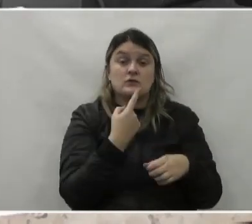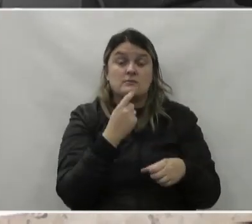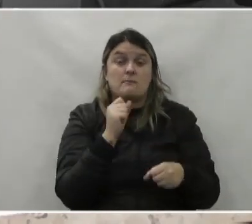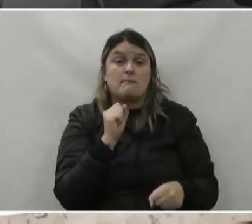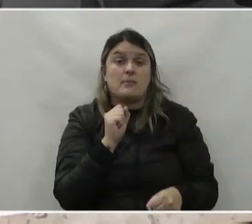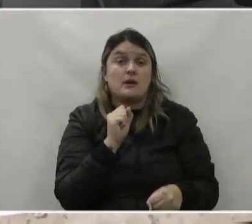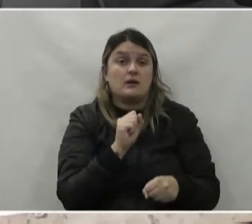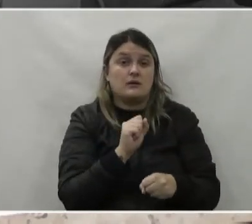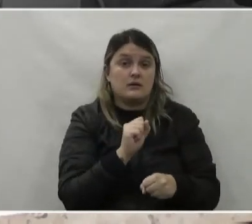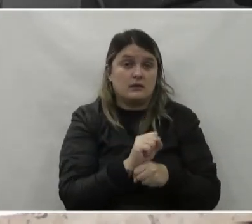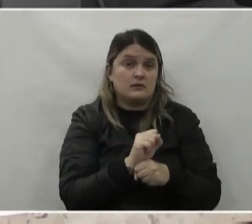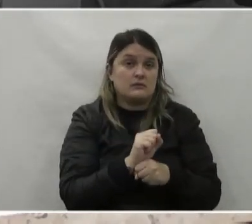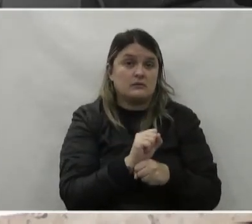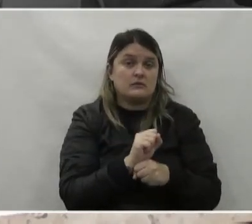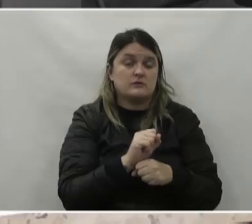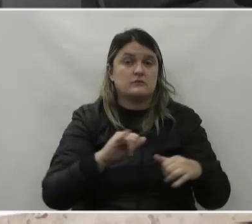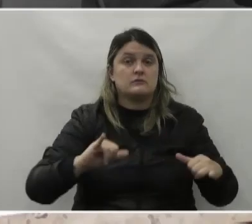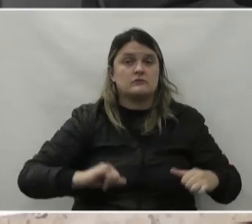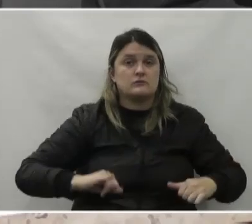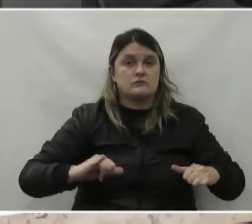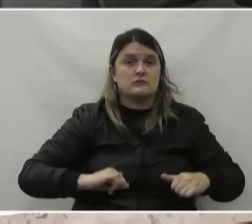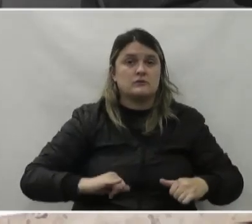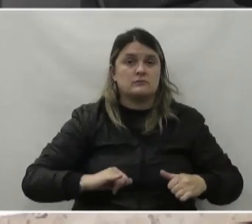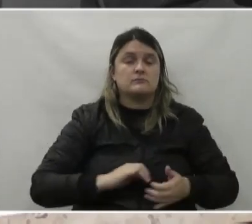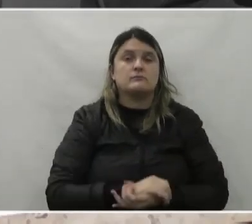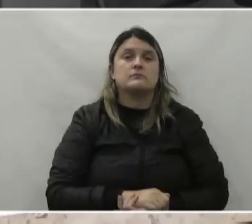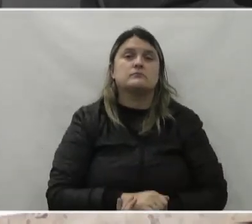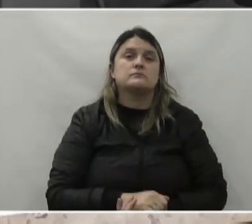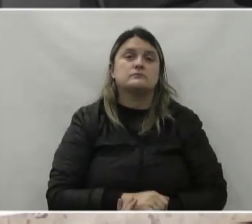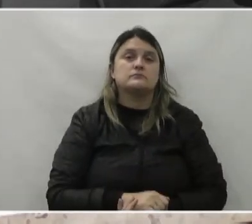também de sofrer sarro, né?